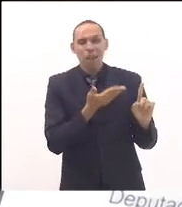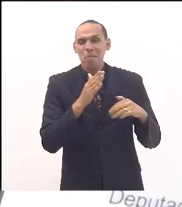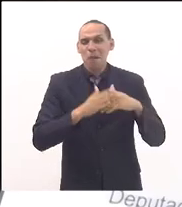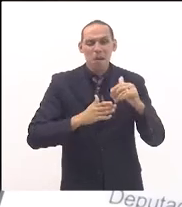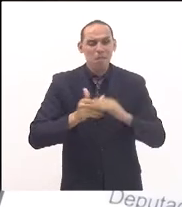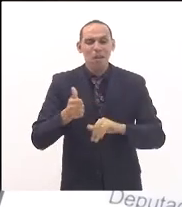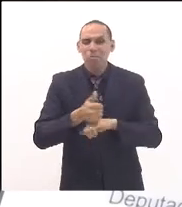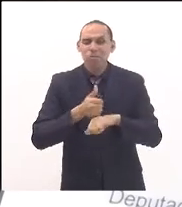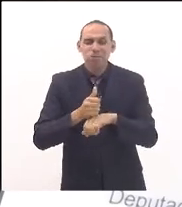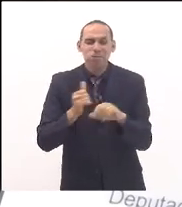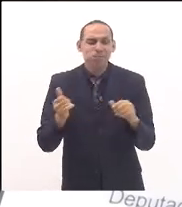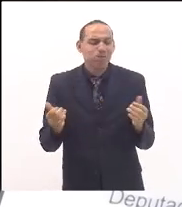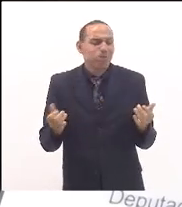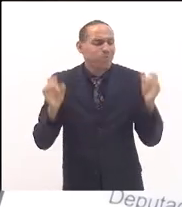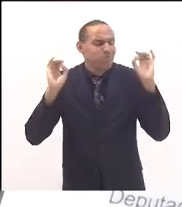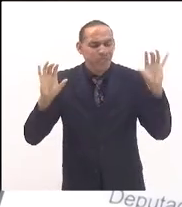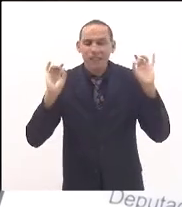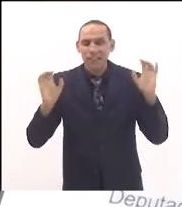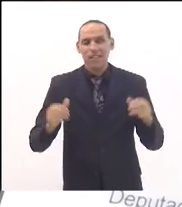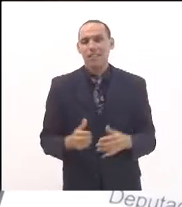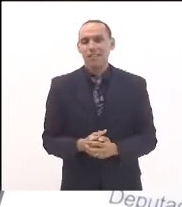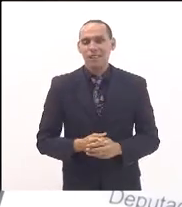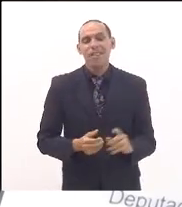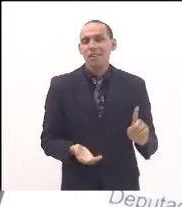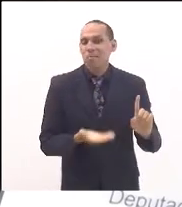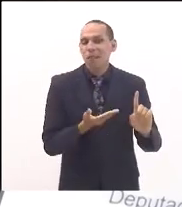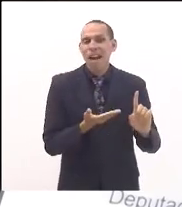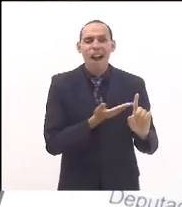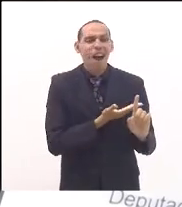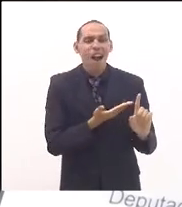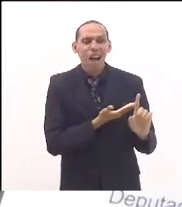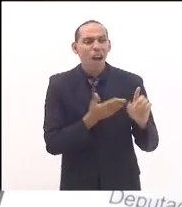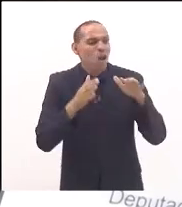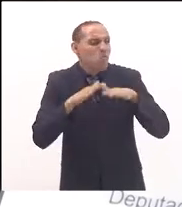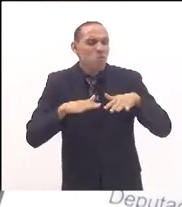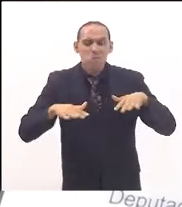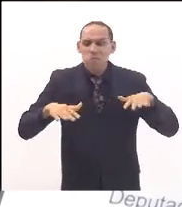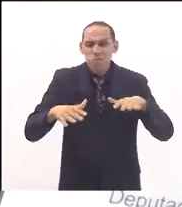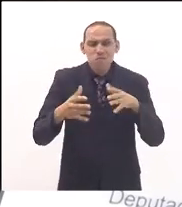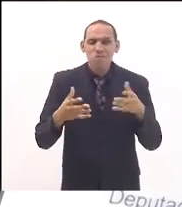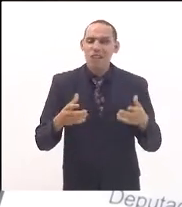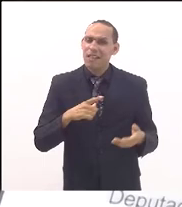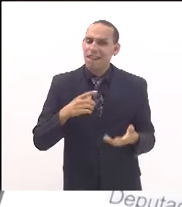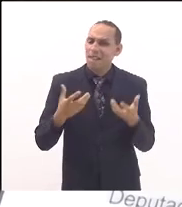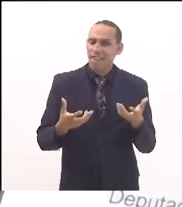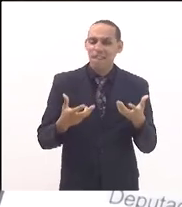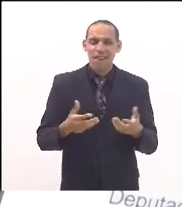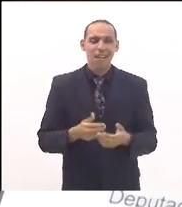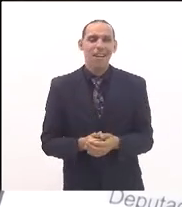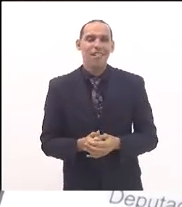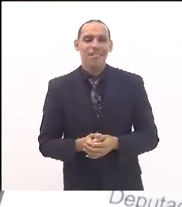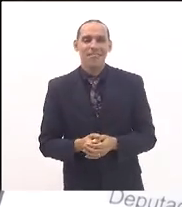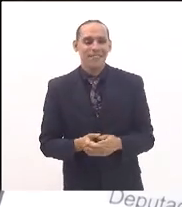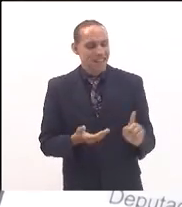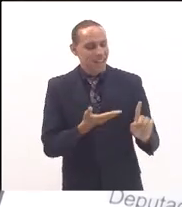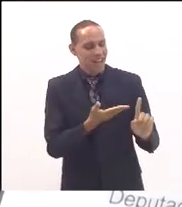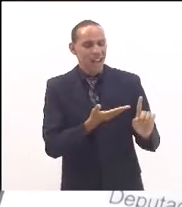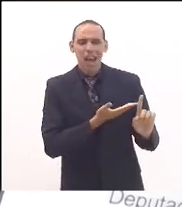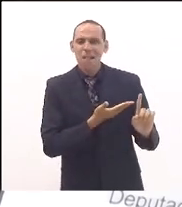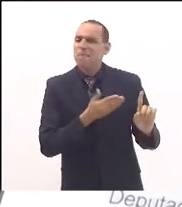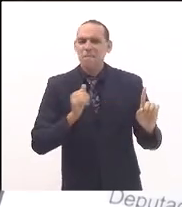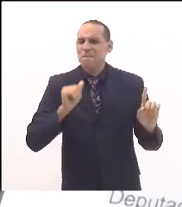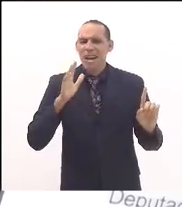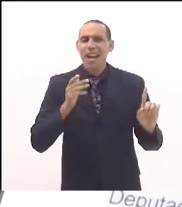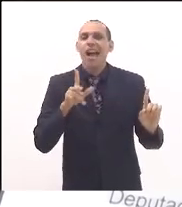uma profissional incrível A Flávia é amiga que todo mundo gostaria de ter a Flávia para mim é muito mais do que uma